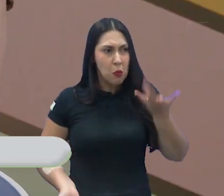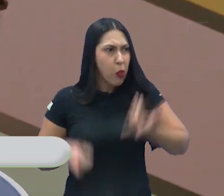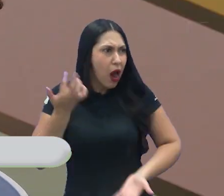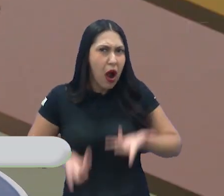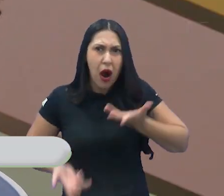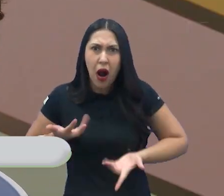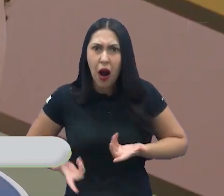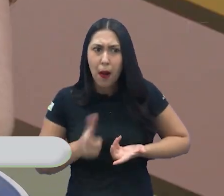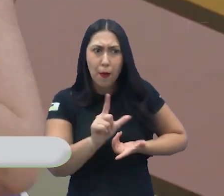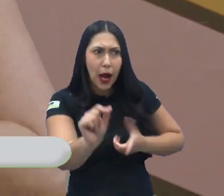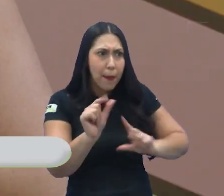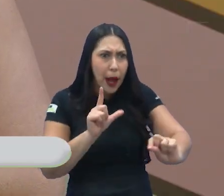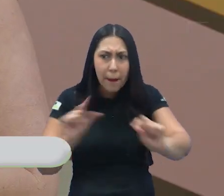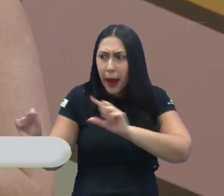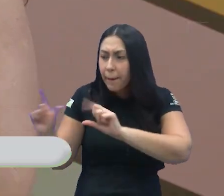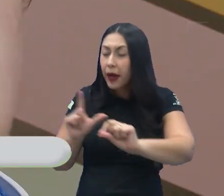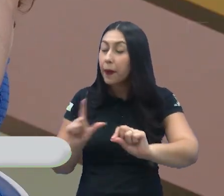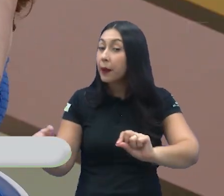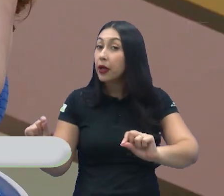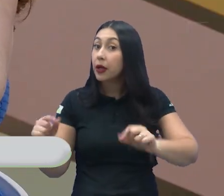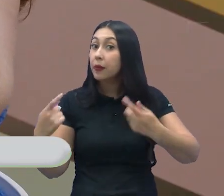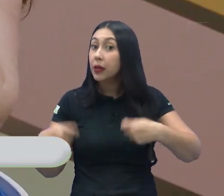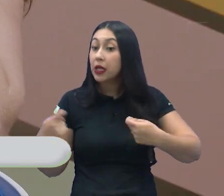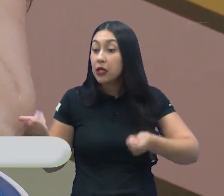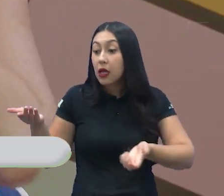Então, entenda assim, como que está